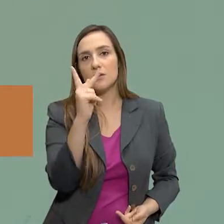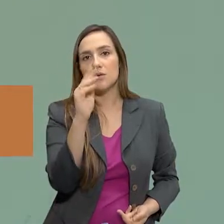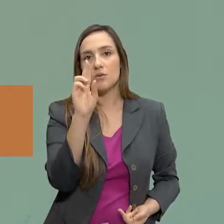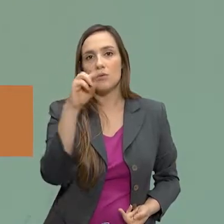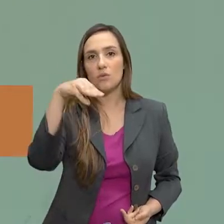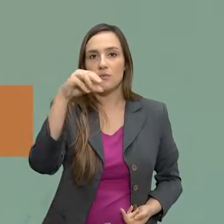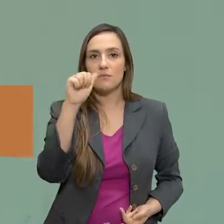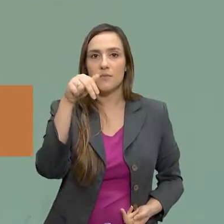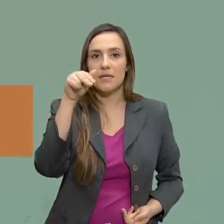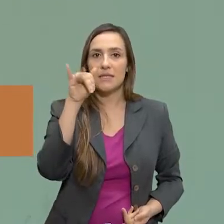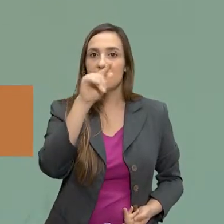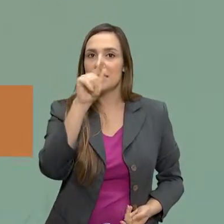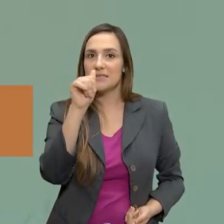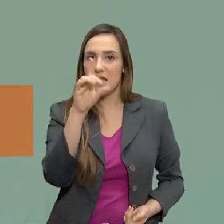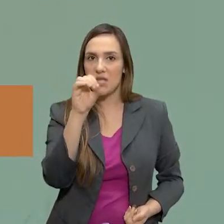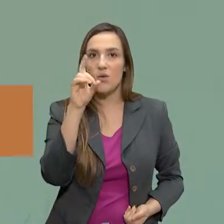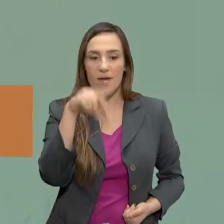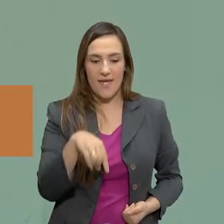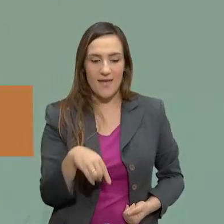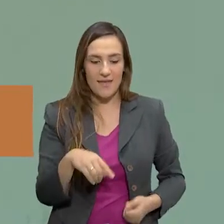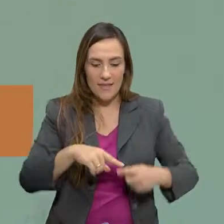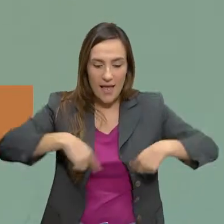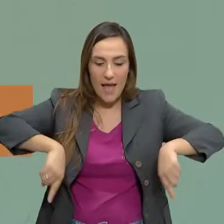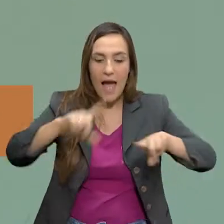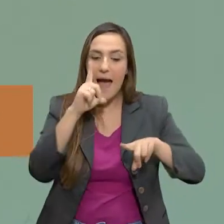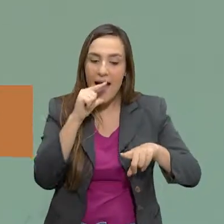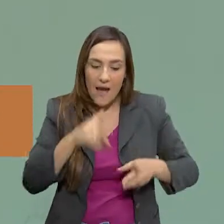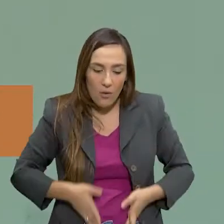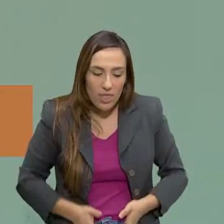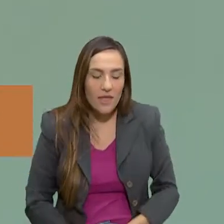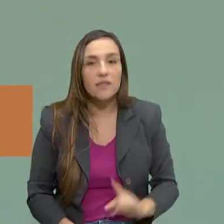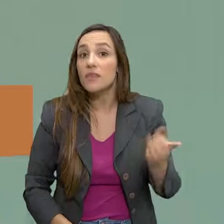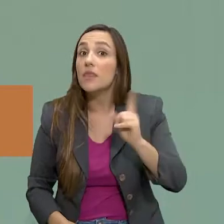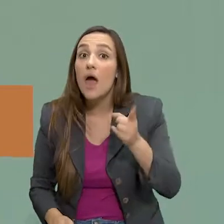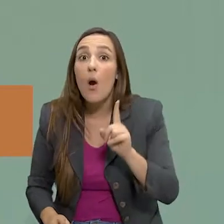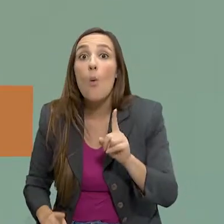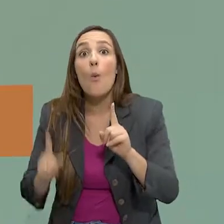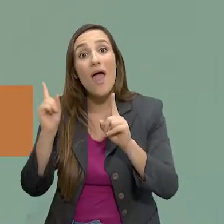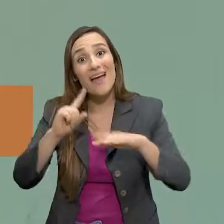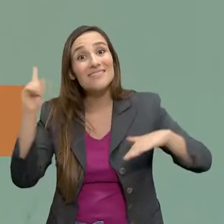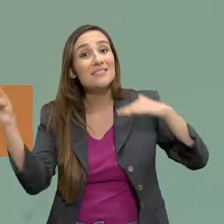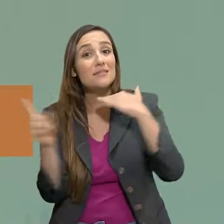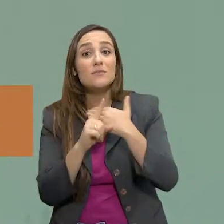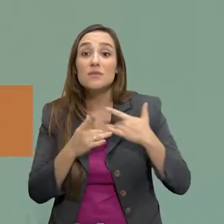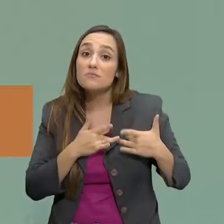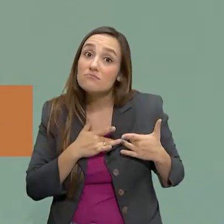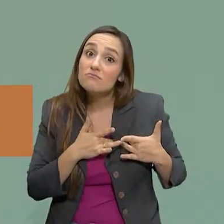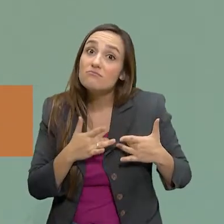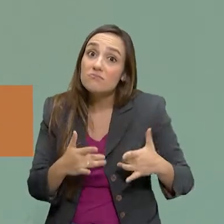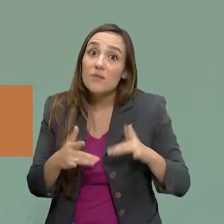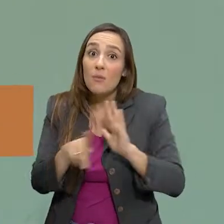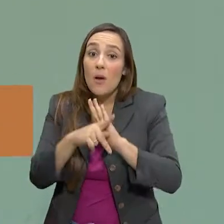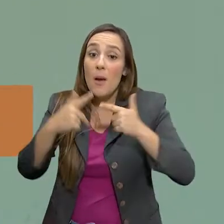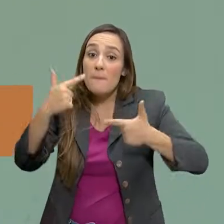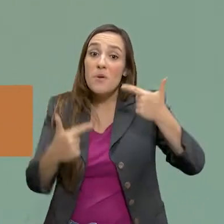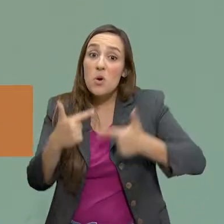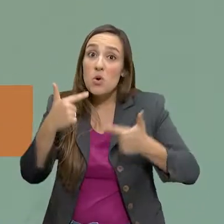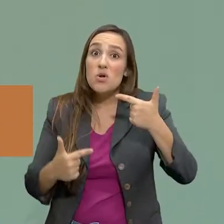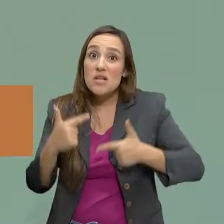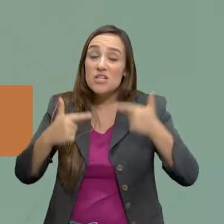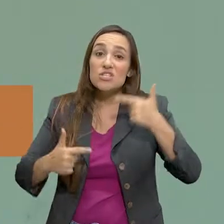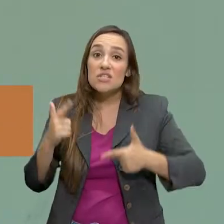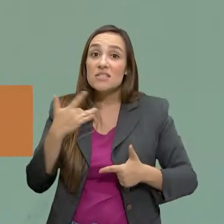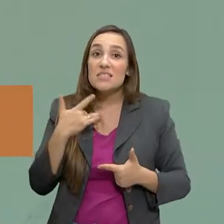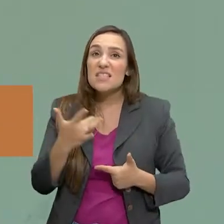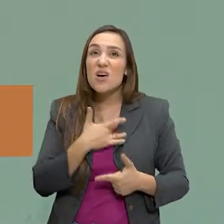que a gente vê às vezes da atriz da Globo, não é isso, né? A assistência humanizada é aquela que está normatizada pelo Ministério da Saúde, é o que faz